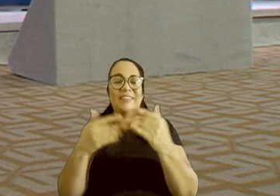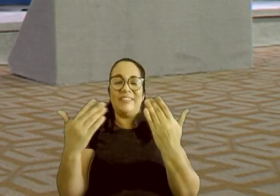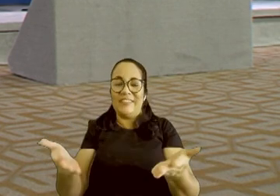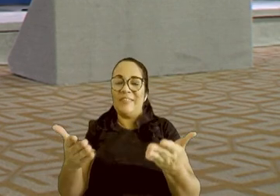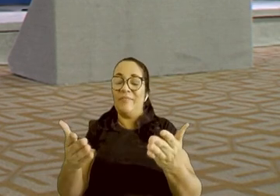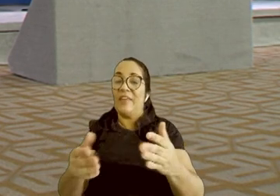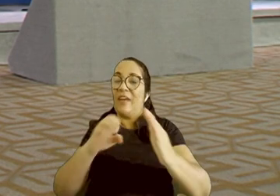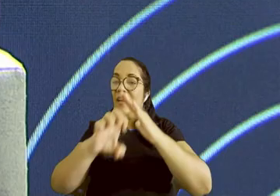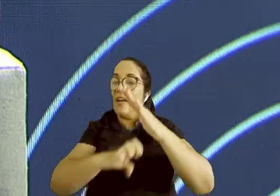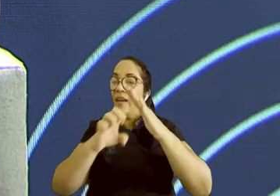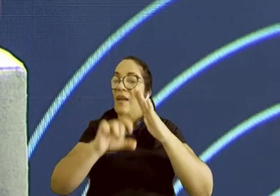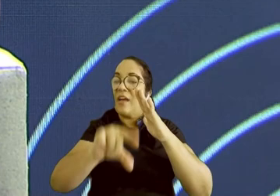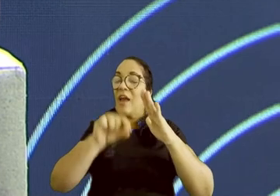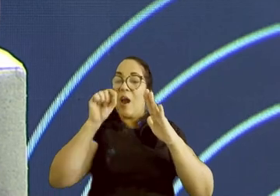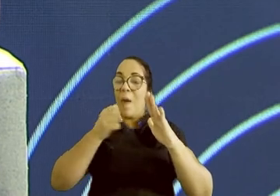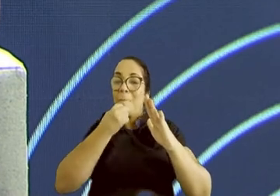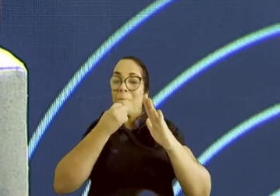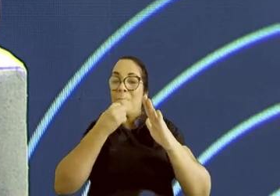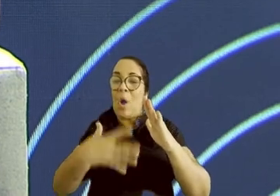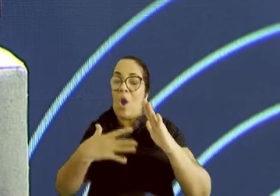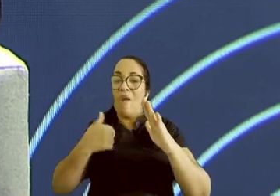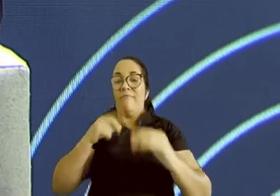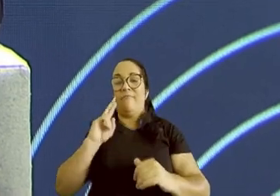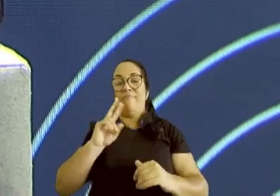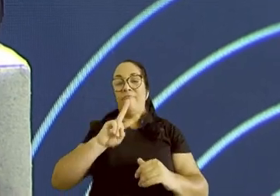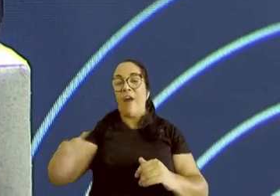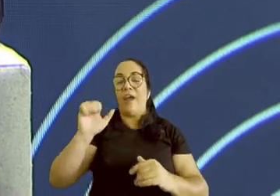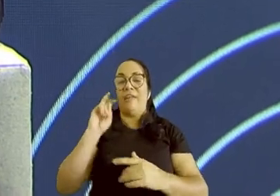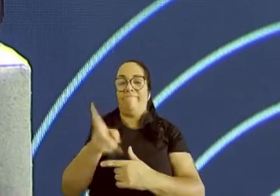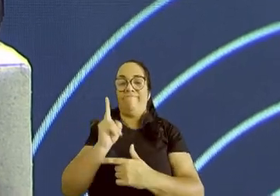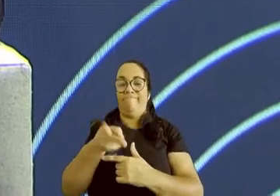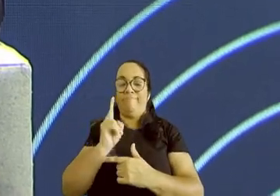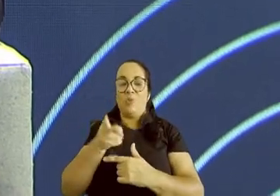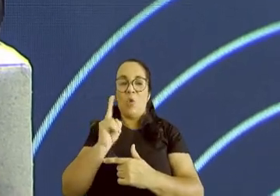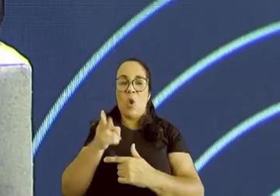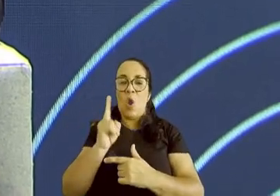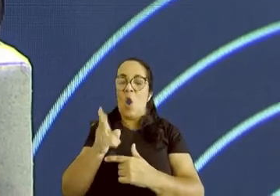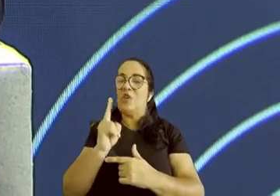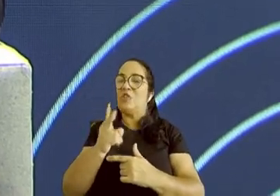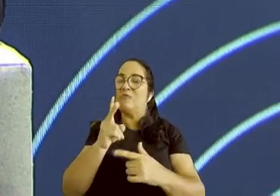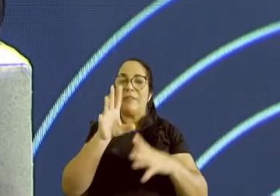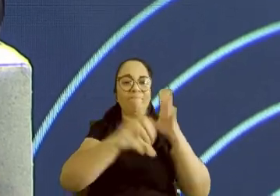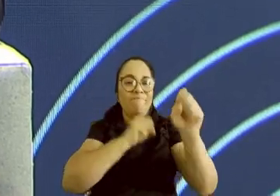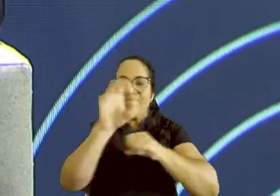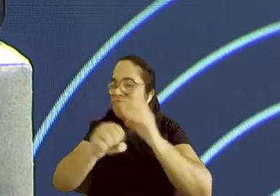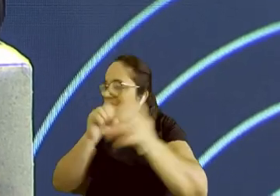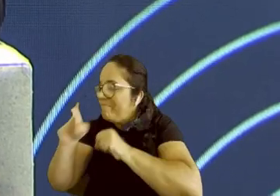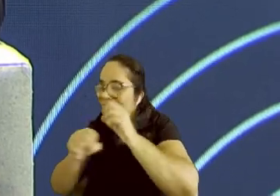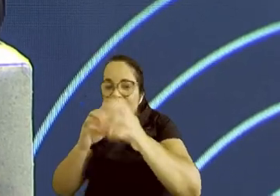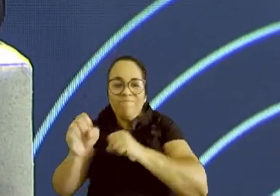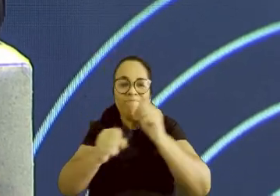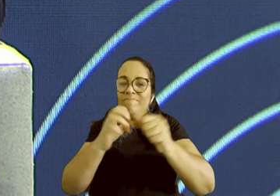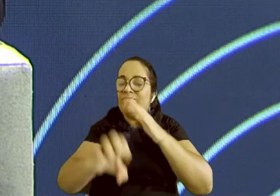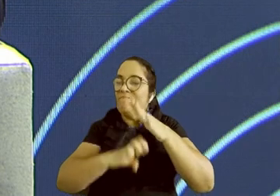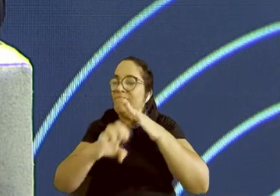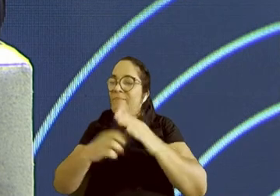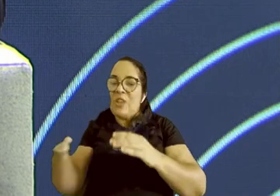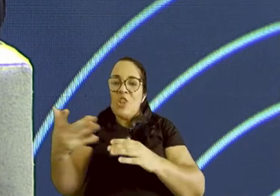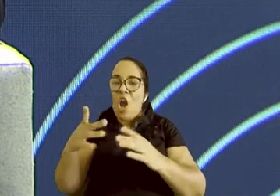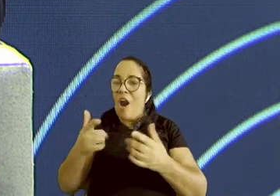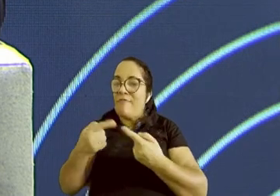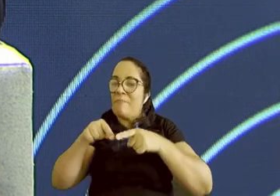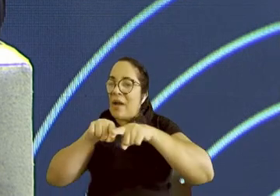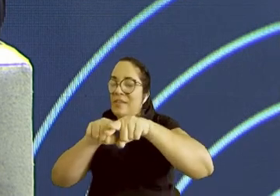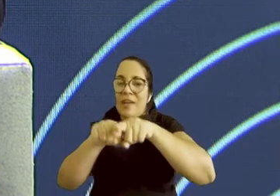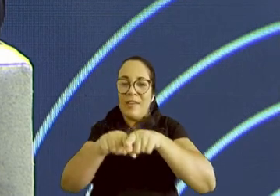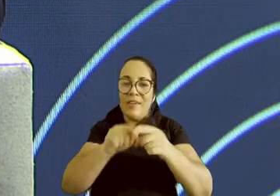os bons os dias vão continuar traindo fã de vão continuar traindo bons investimentos né inclusive você falou a